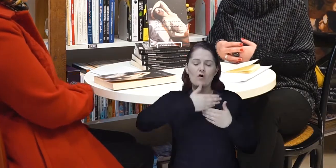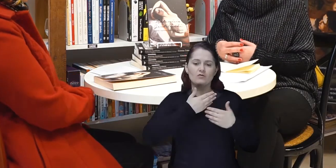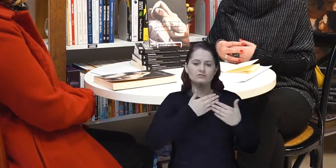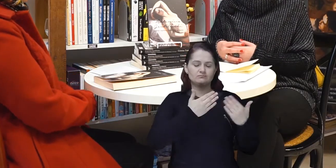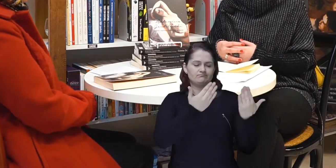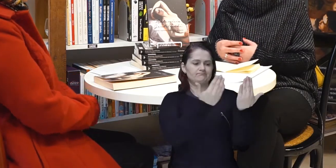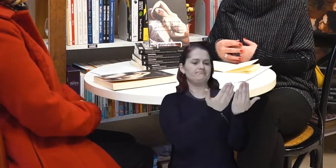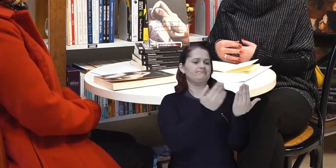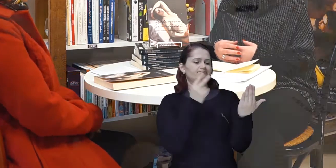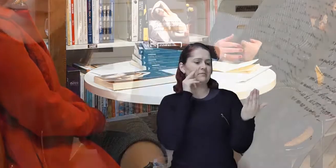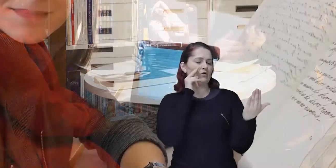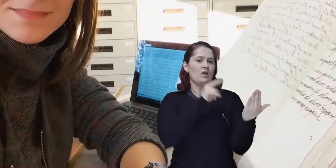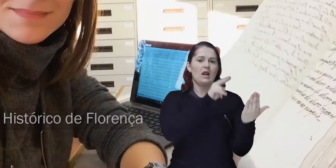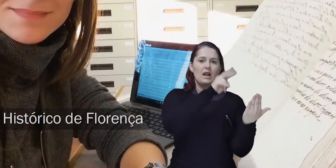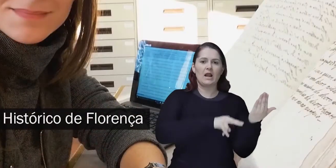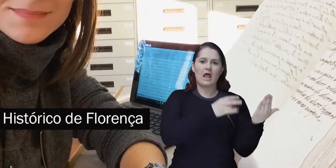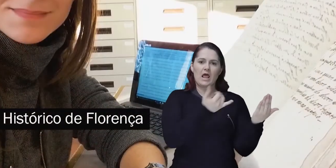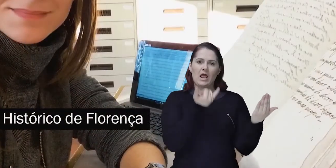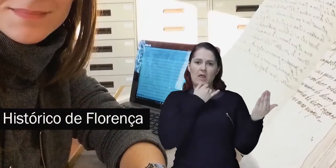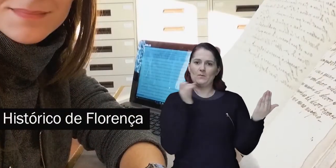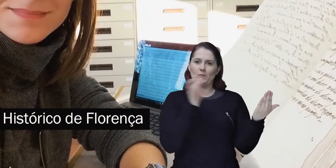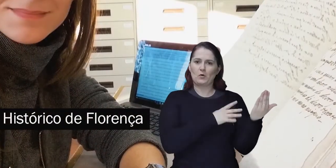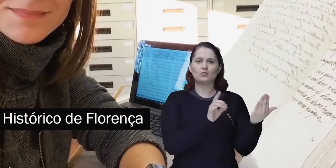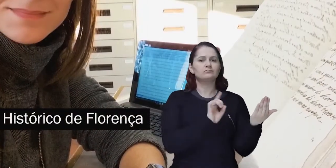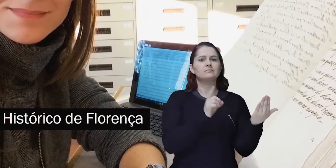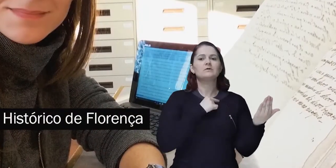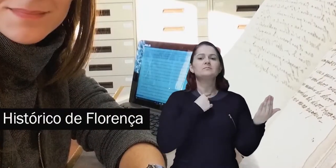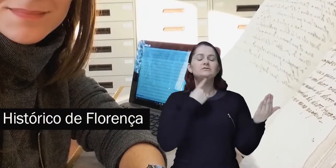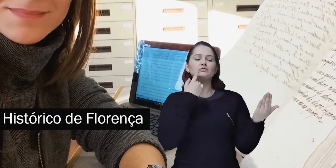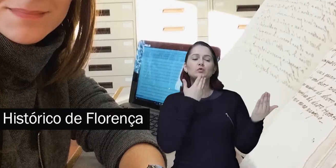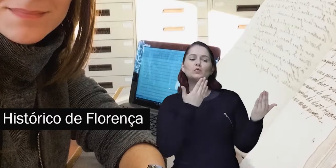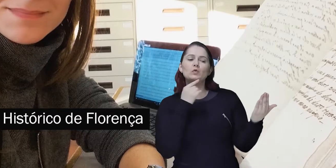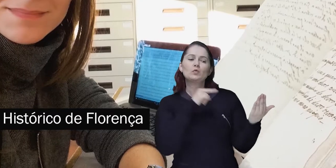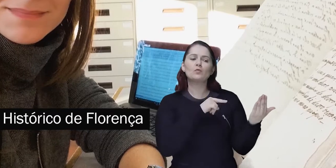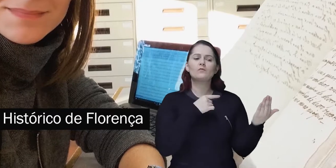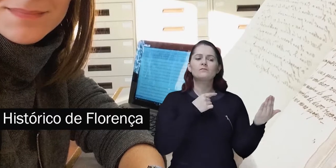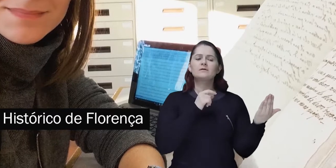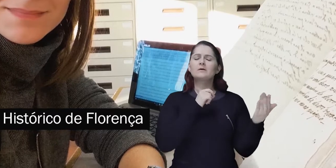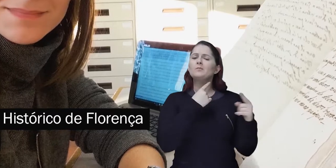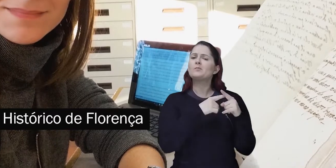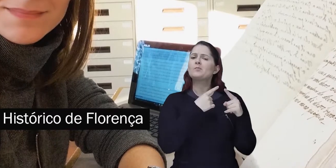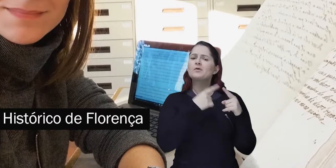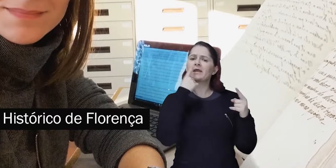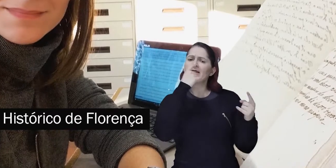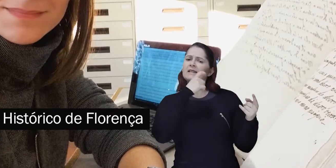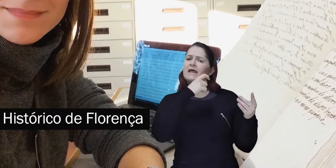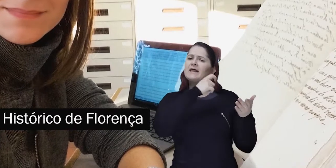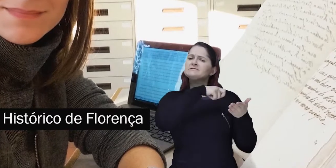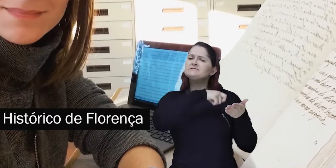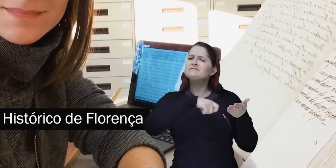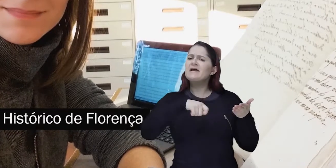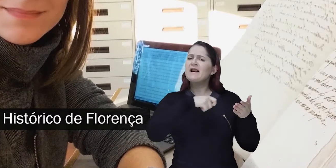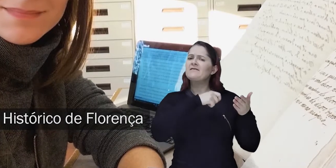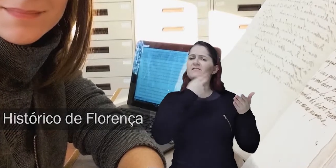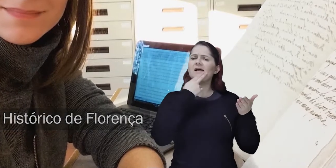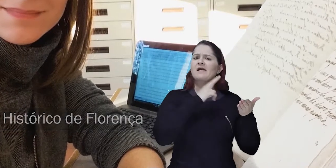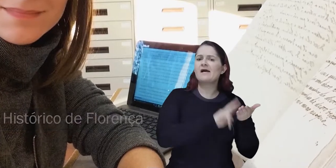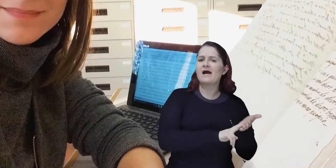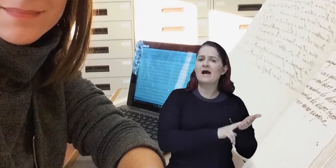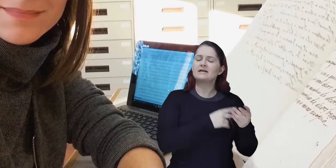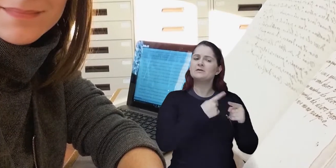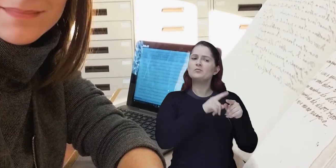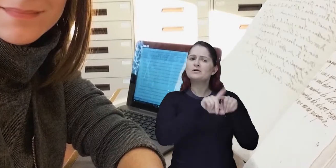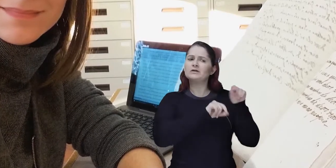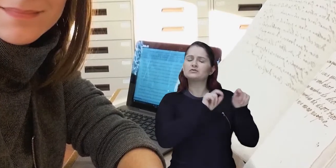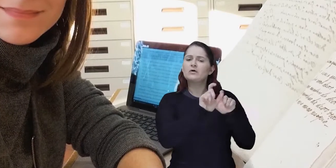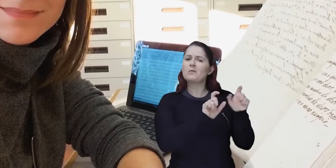a graduação que a gente precisa duvidar das fontes. Então, fazer perguntas para as fontes. Quais os interesses em escrever